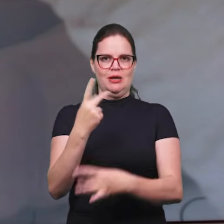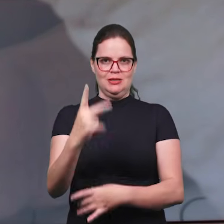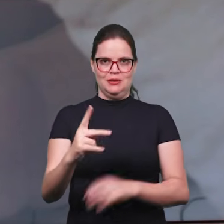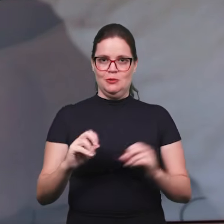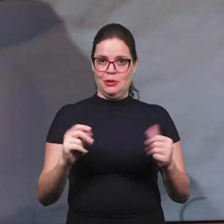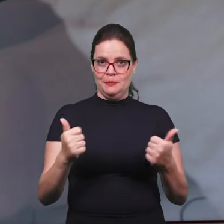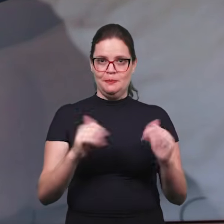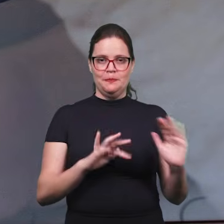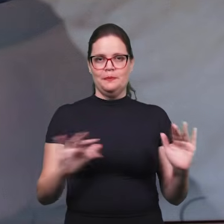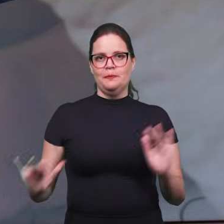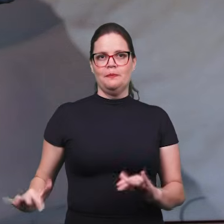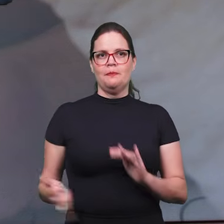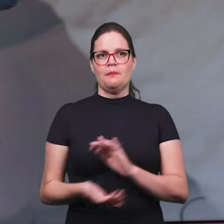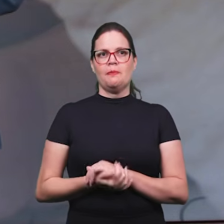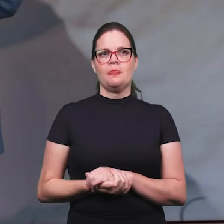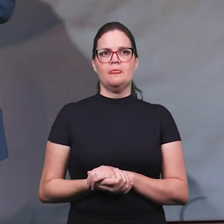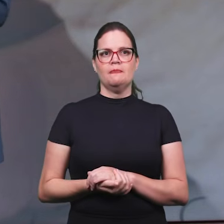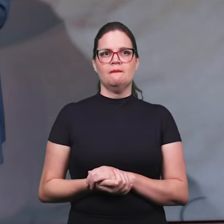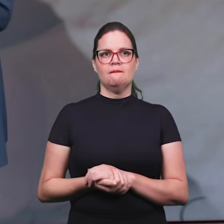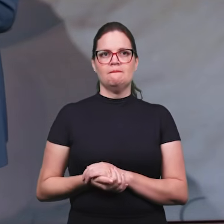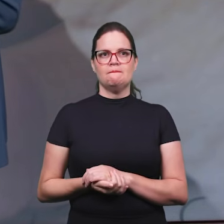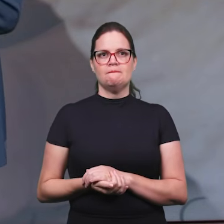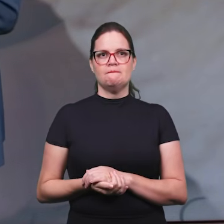esse feedback de vocês. Tudo bem?